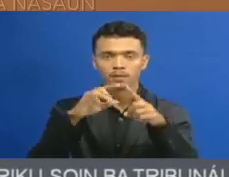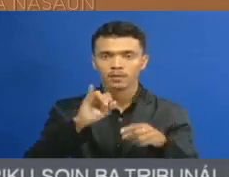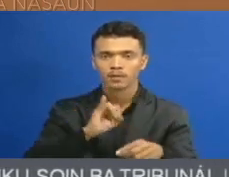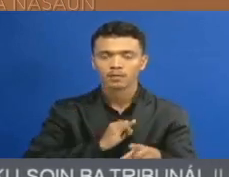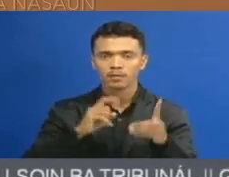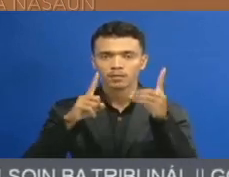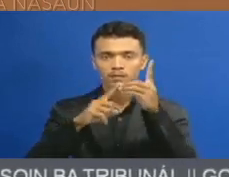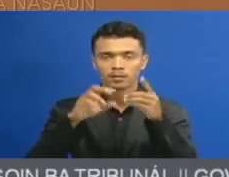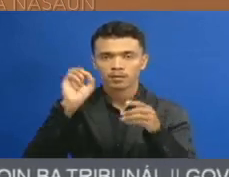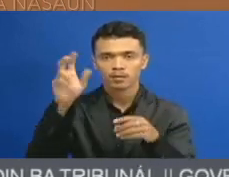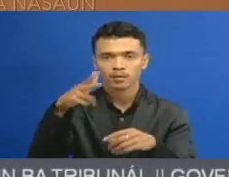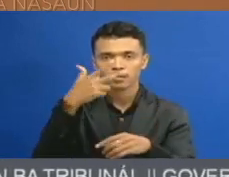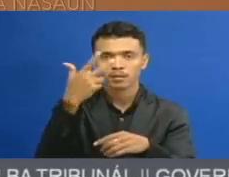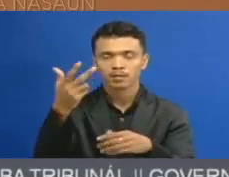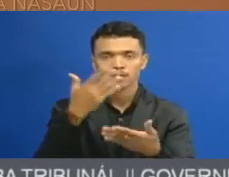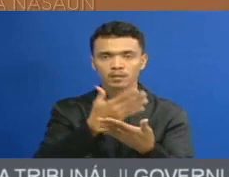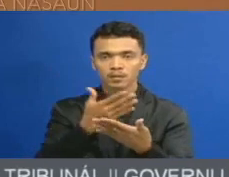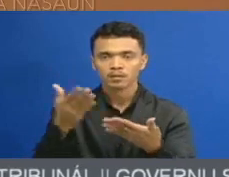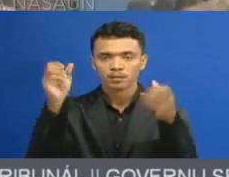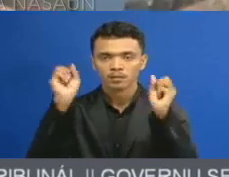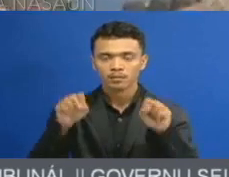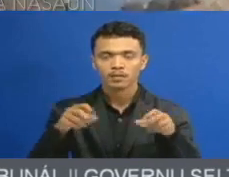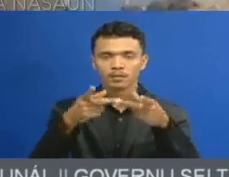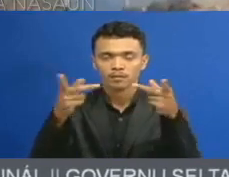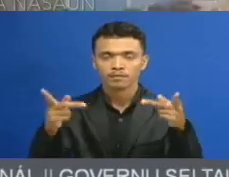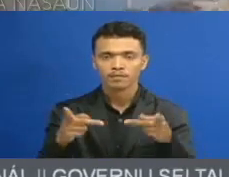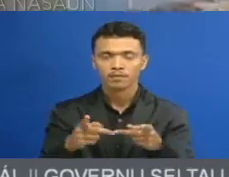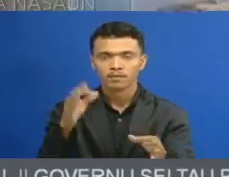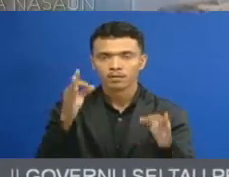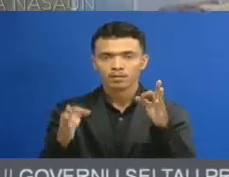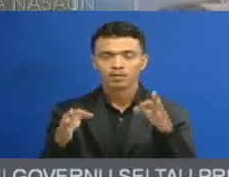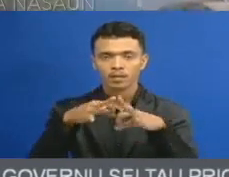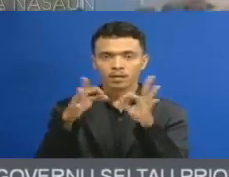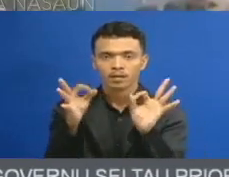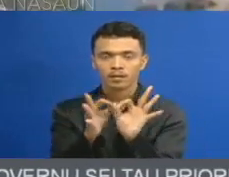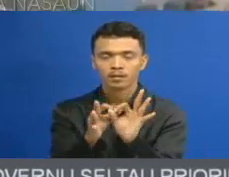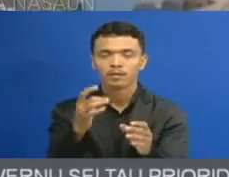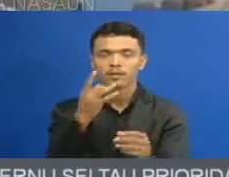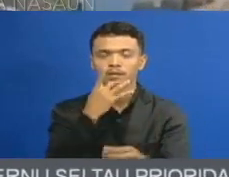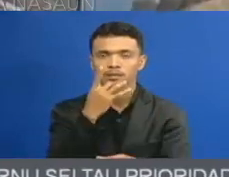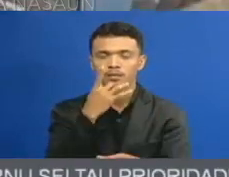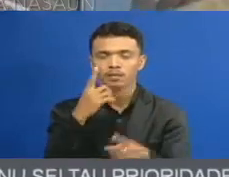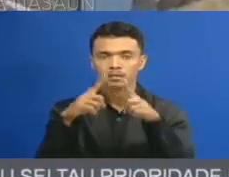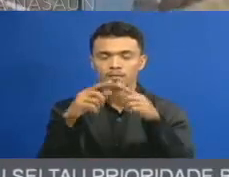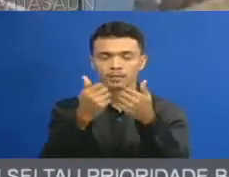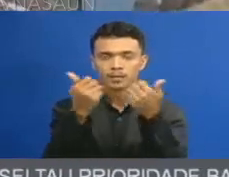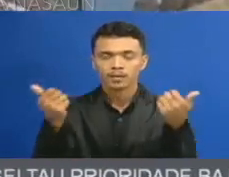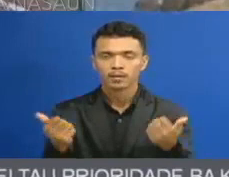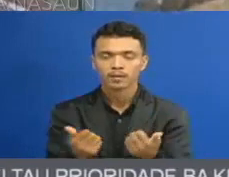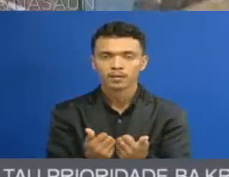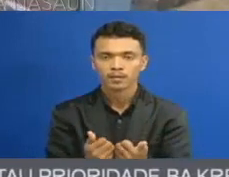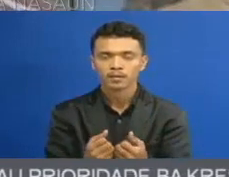13 material bele ia lokasiana. Entretanto, instalação linha eletricidade ba aldeia Pigalak